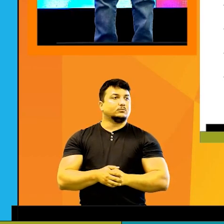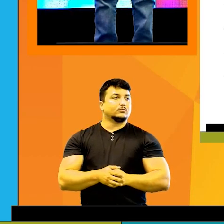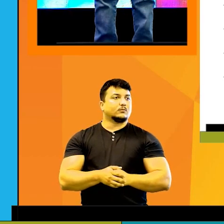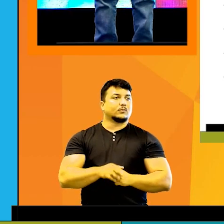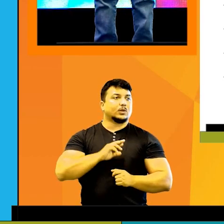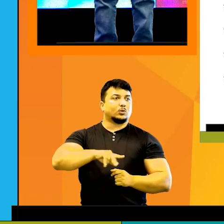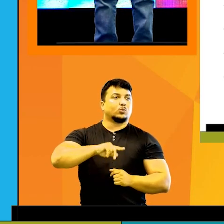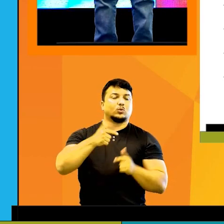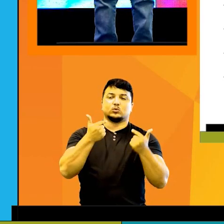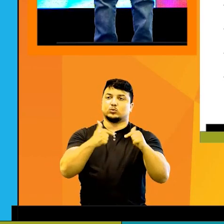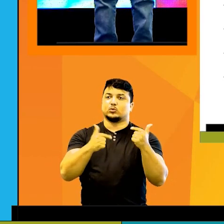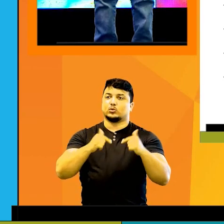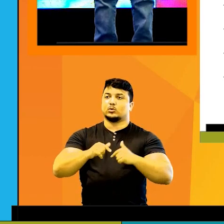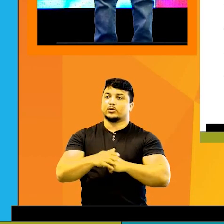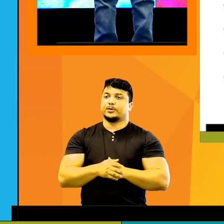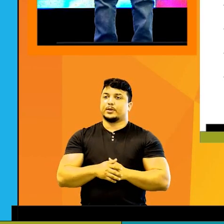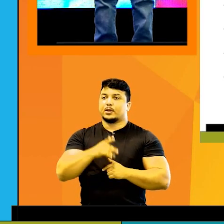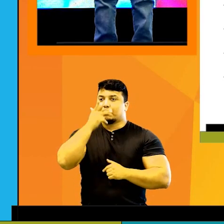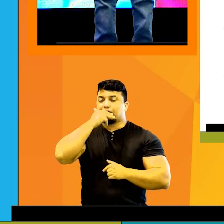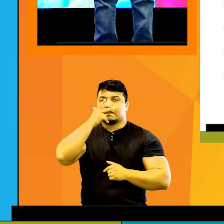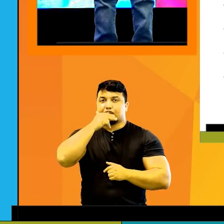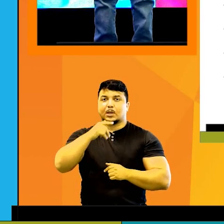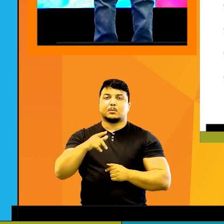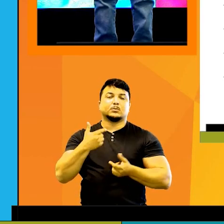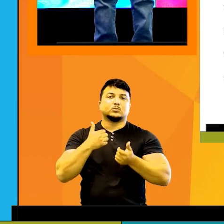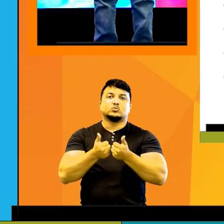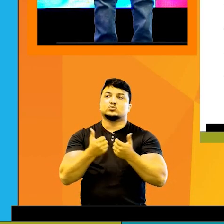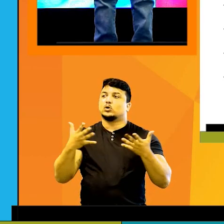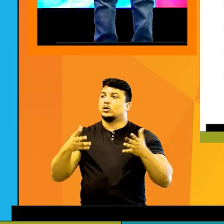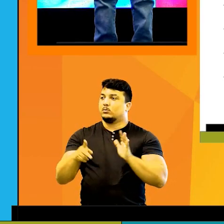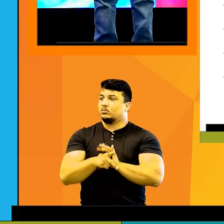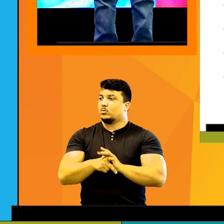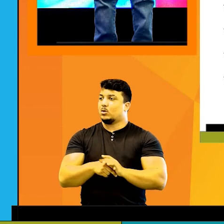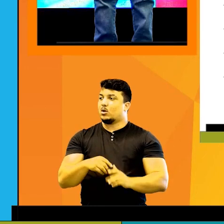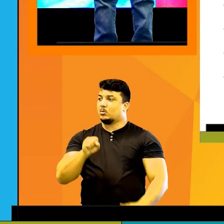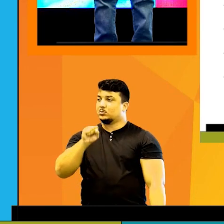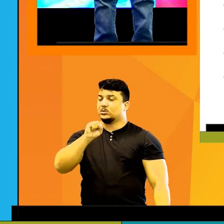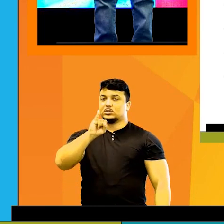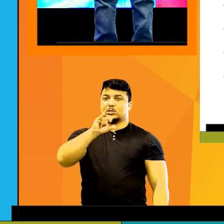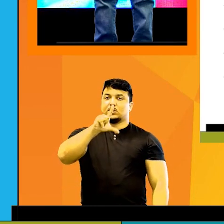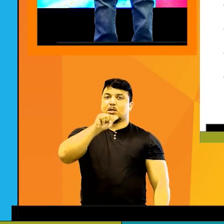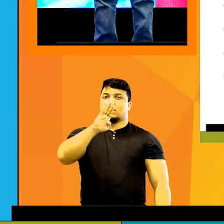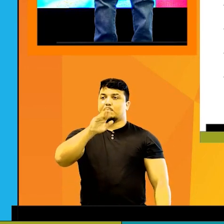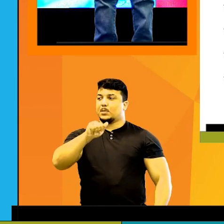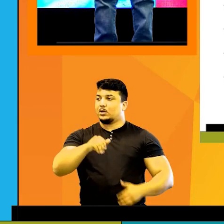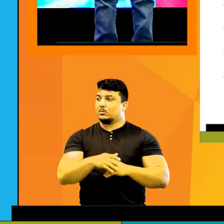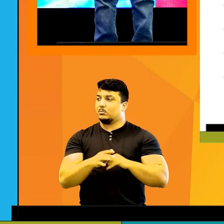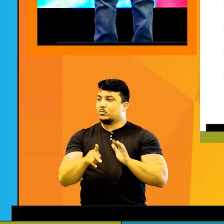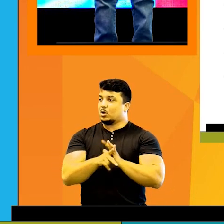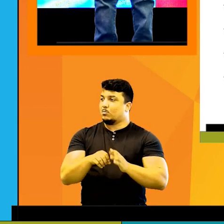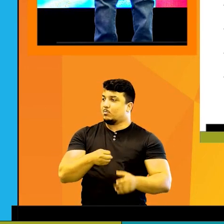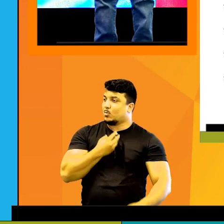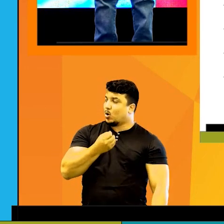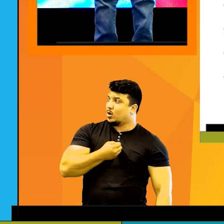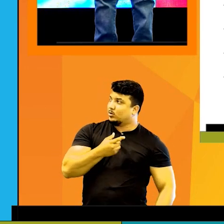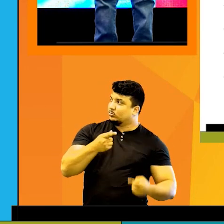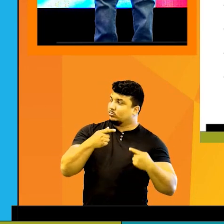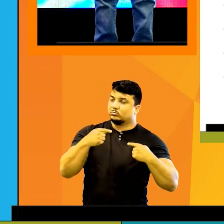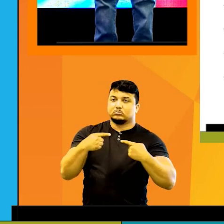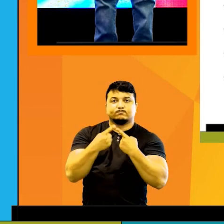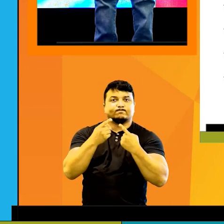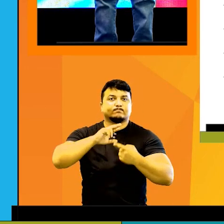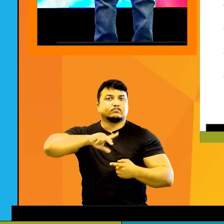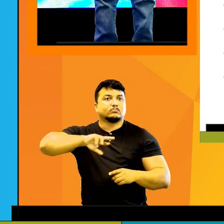não apresentam a mesma quantidade de sílabas poéticas. Versos livres